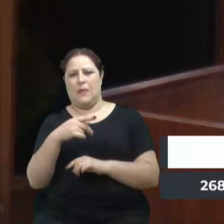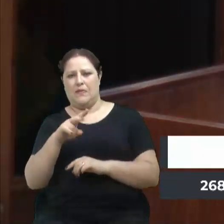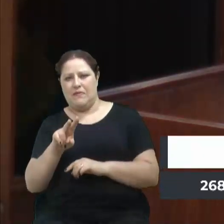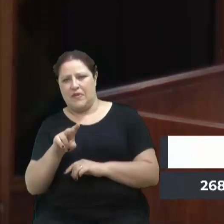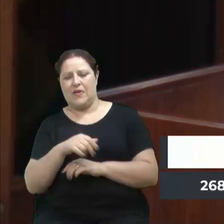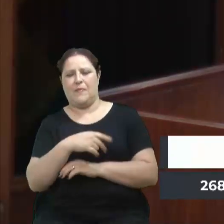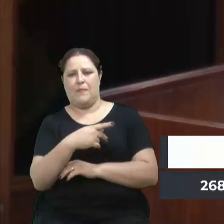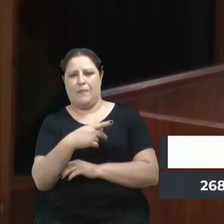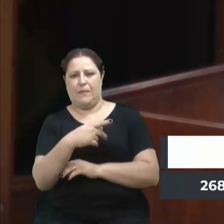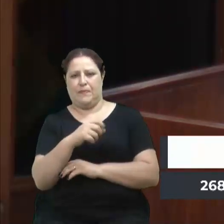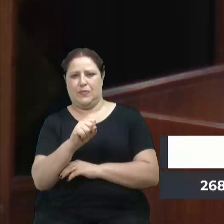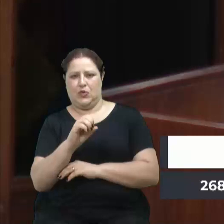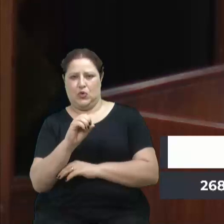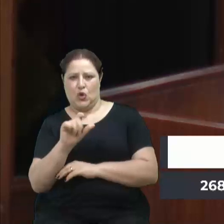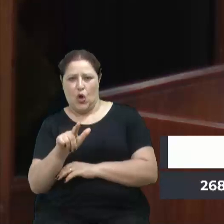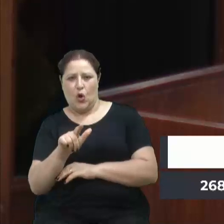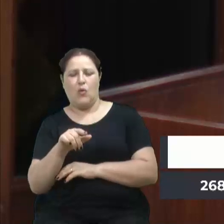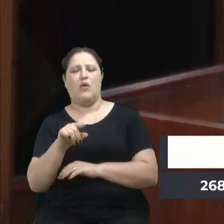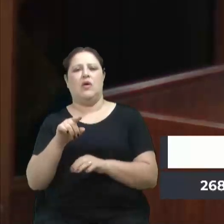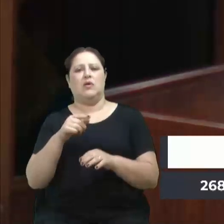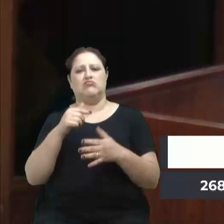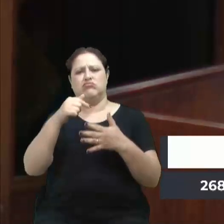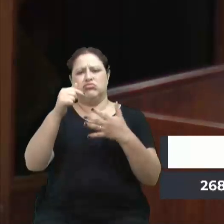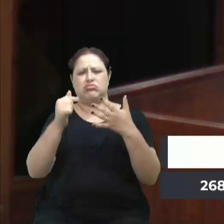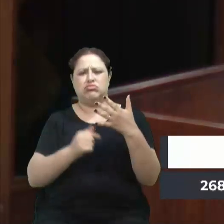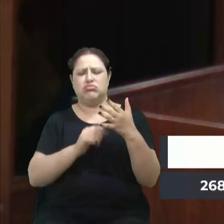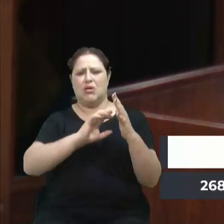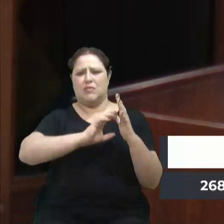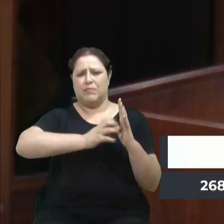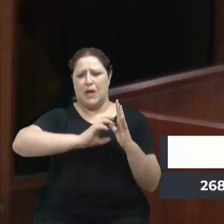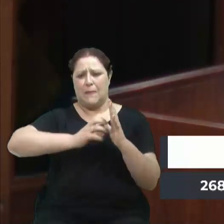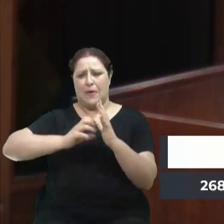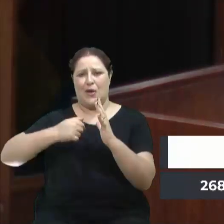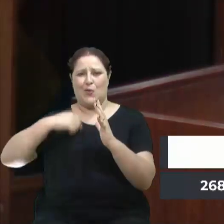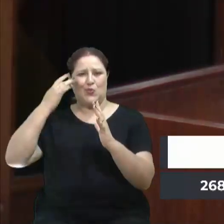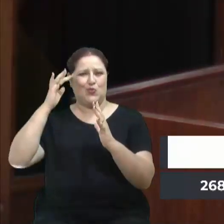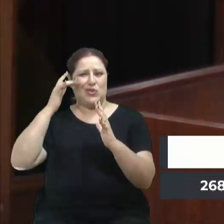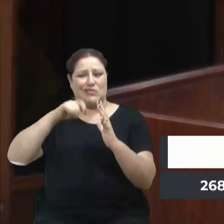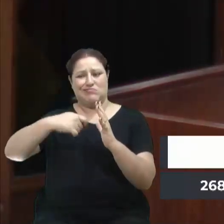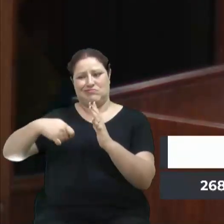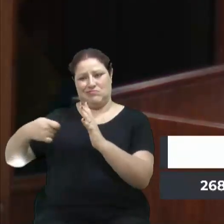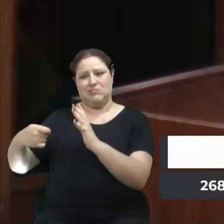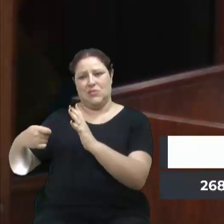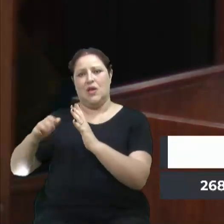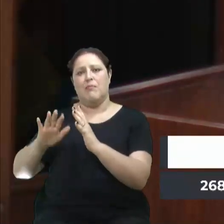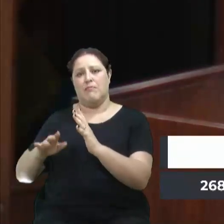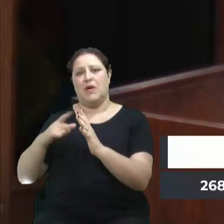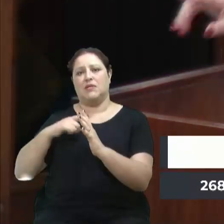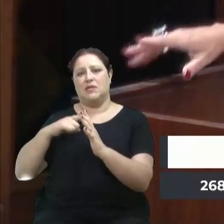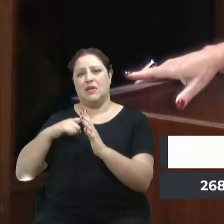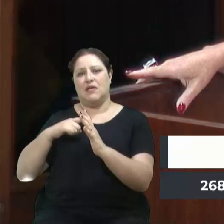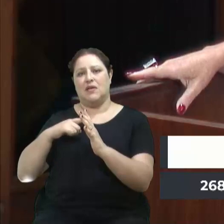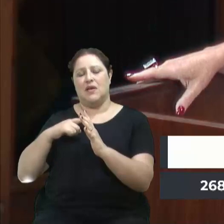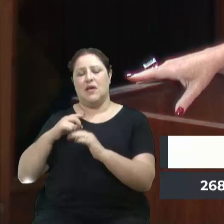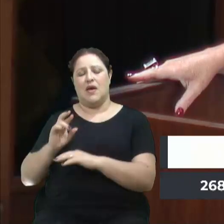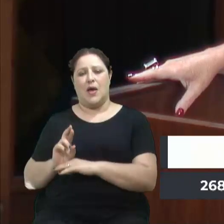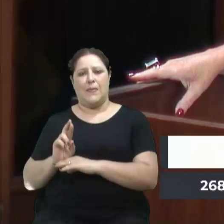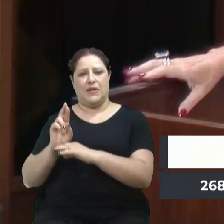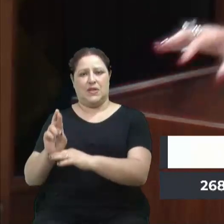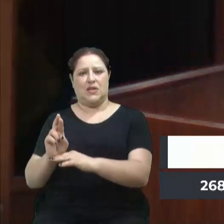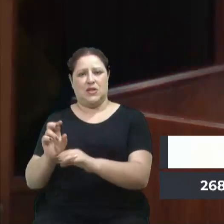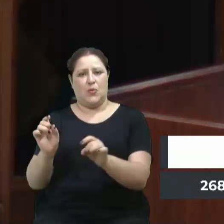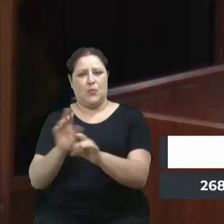talvez mais alguns que eu não sei exatamente quais, já estamos com uma representação pronta no Ministério